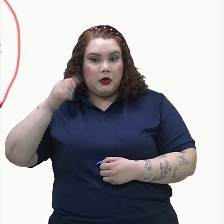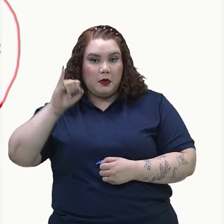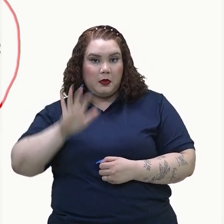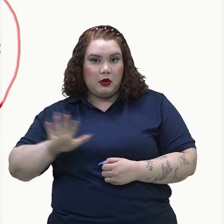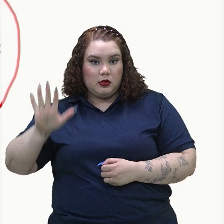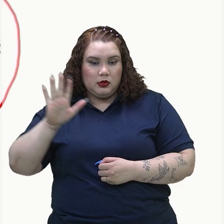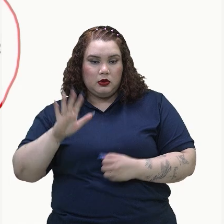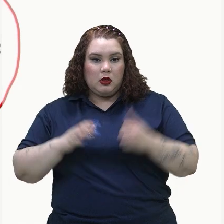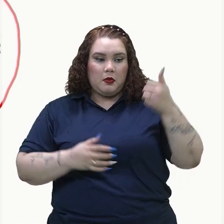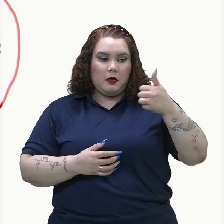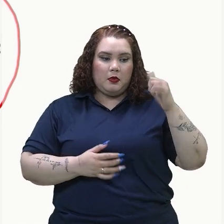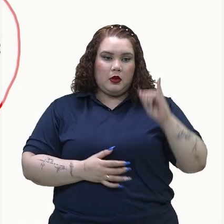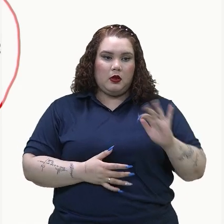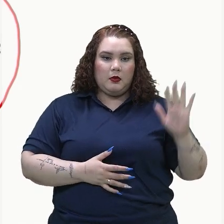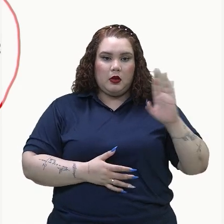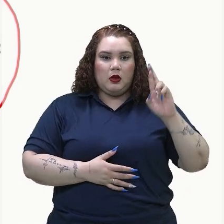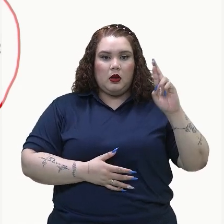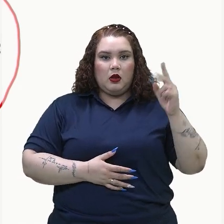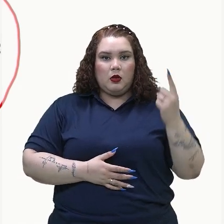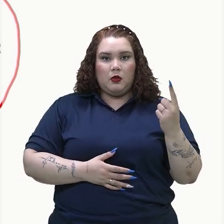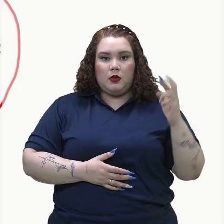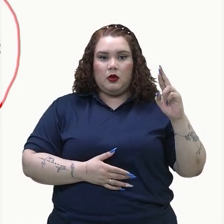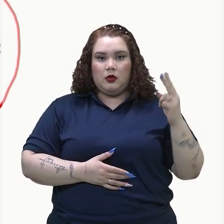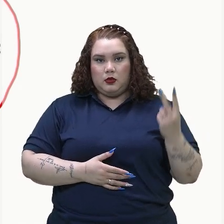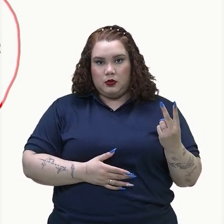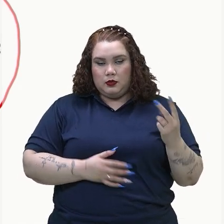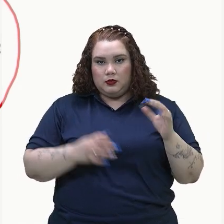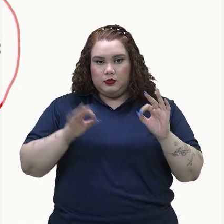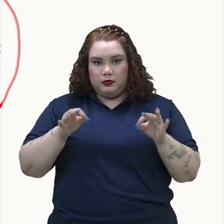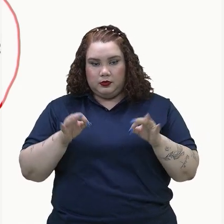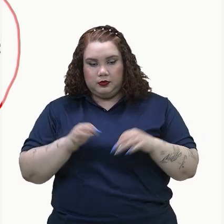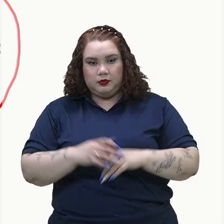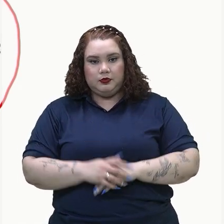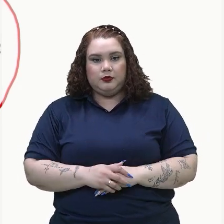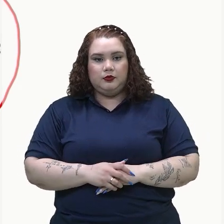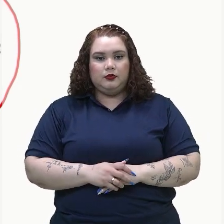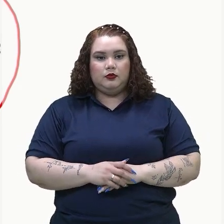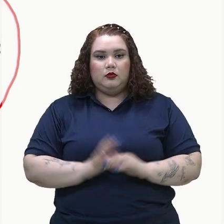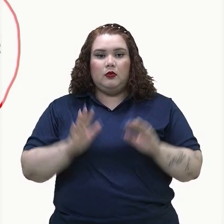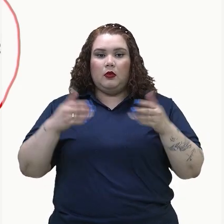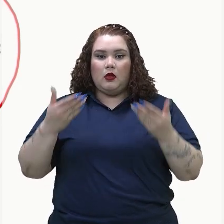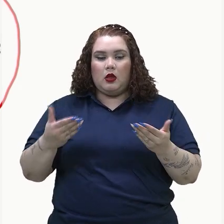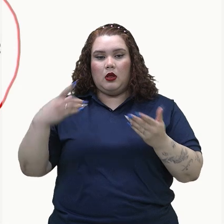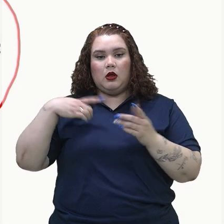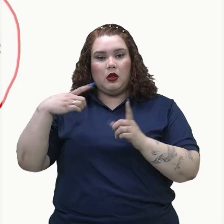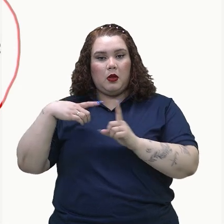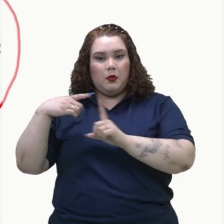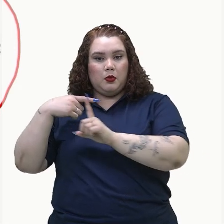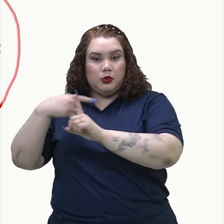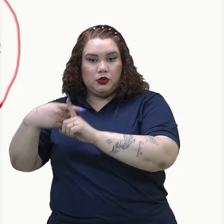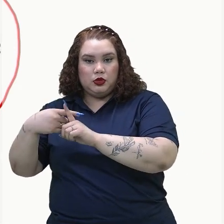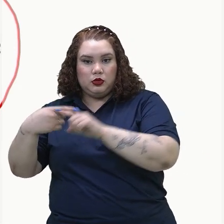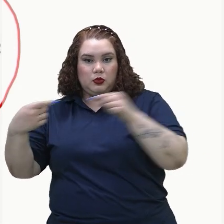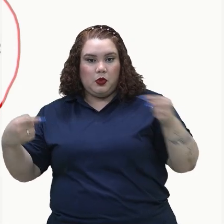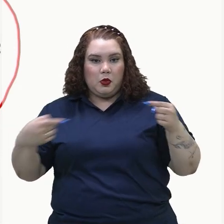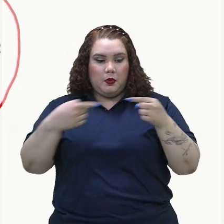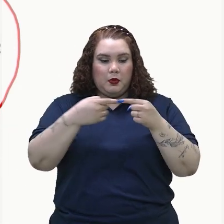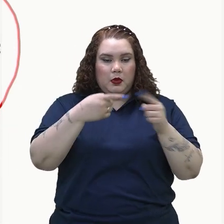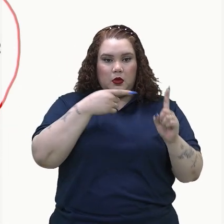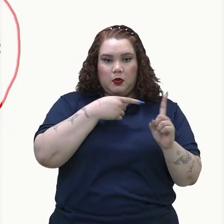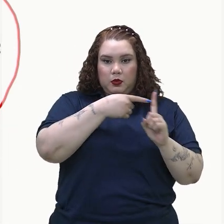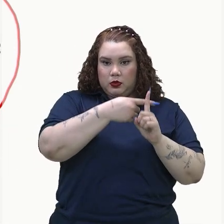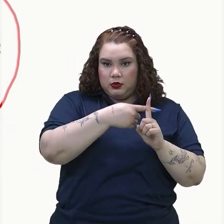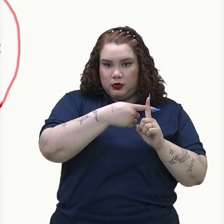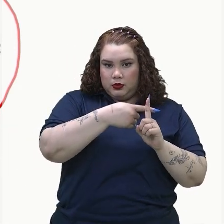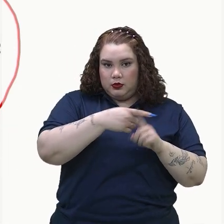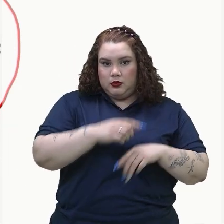tá certo? Então, ligação em paralelo tem esse formato, pessoal. Olha só, é positivo ligado com positivo